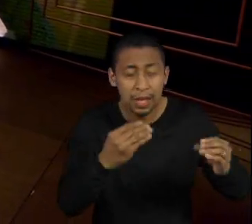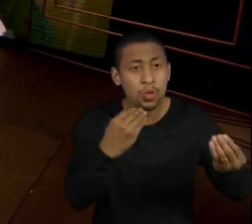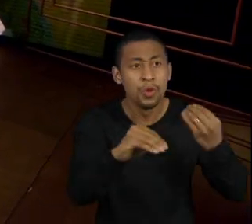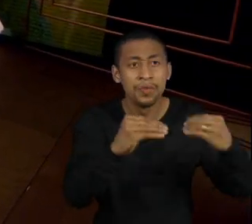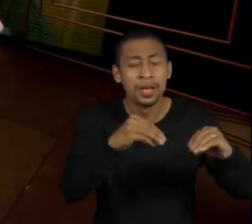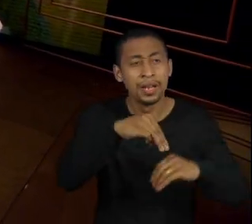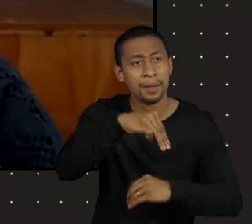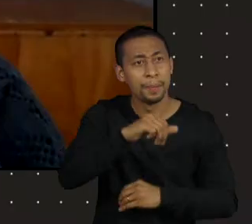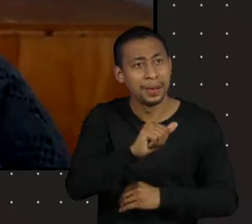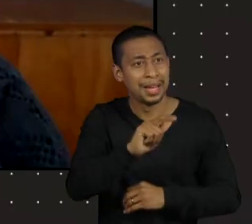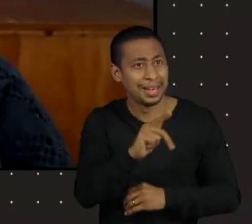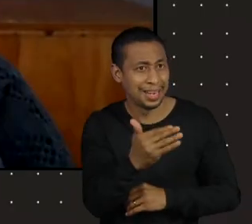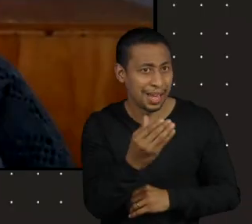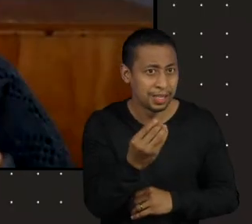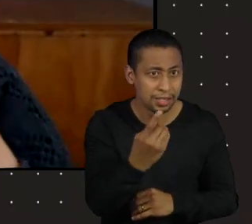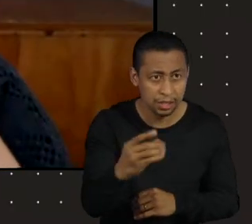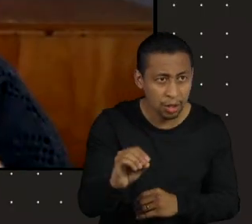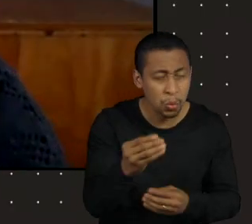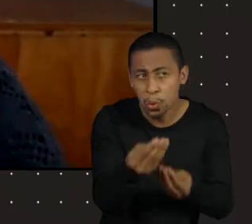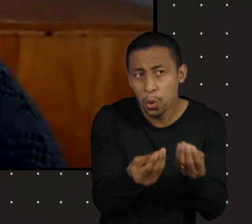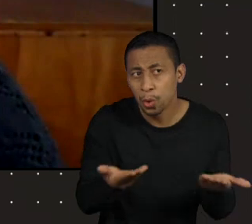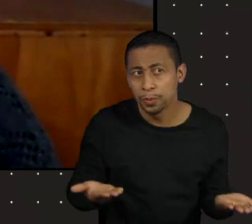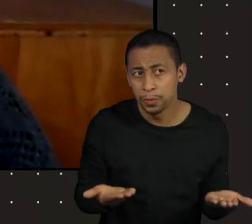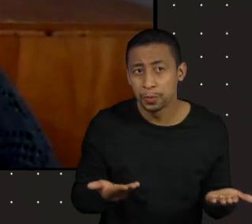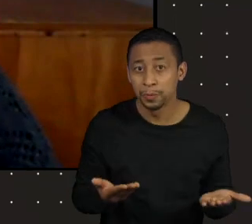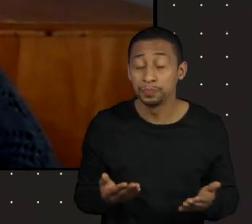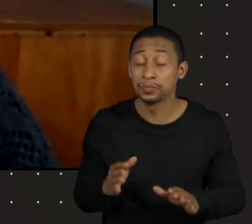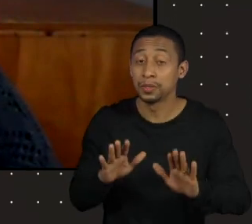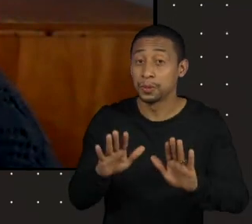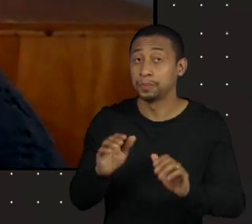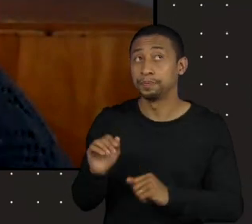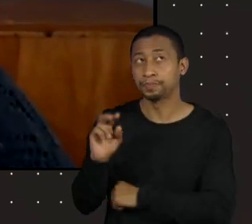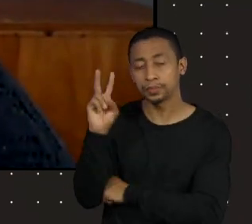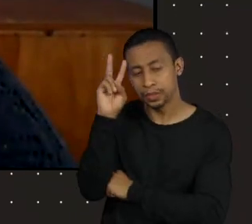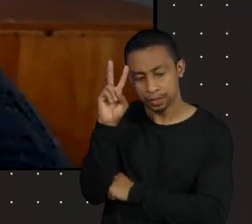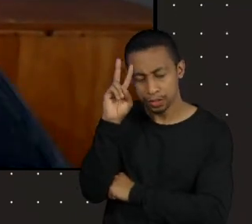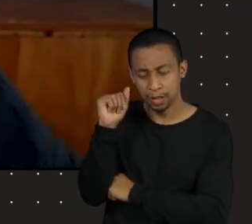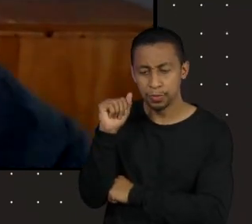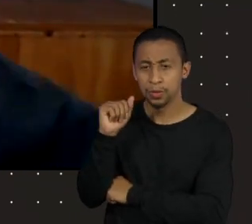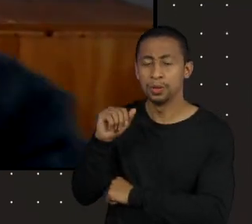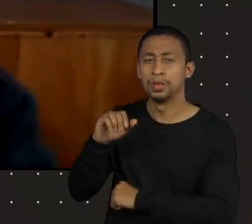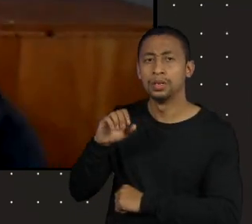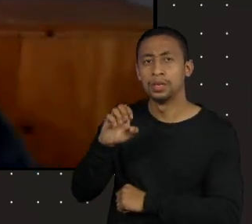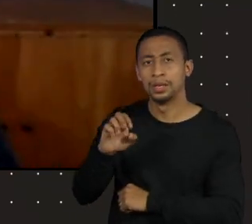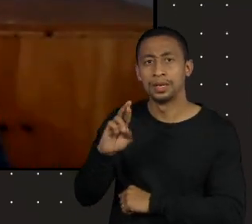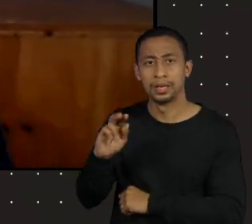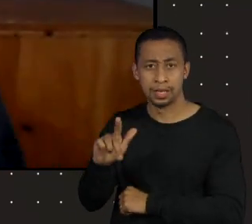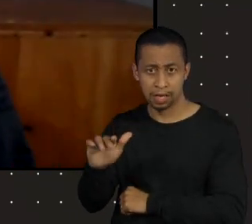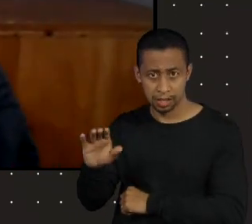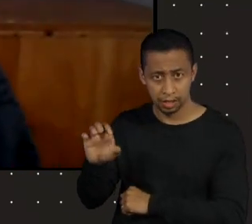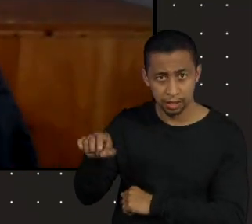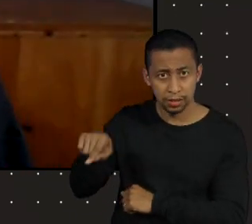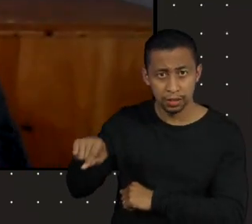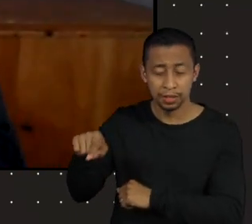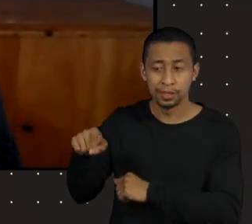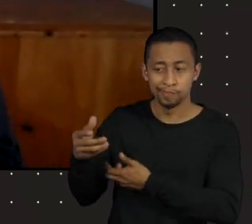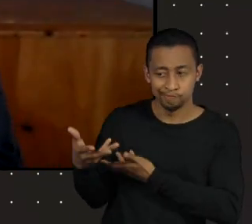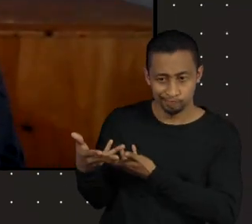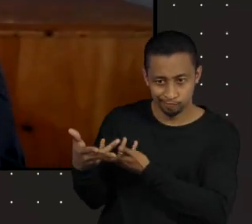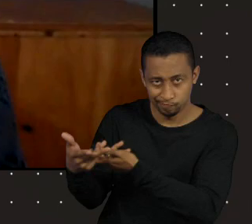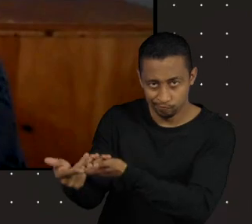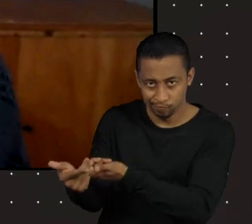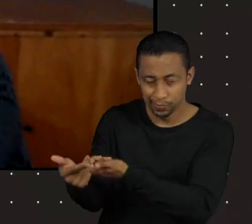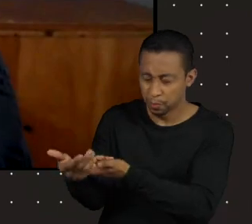que isso aconteceu? Eu fiz um teste, eu lembro que o Hernani Maleta, que é um preparador vocal maravilhoso, mineiro também,